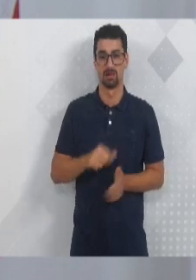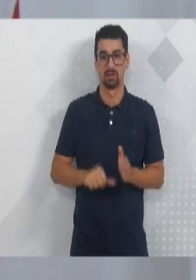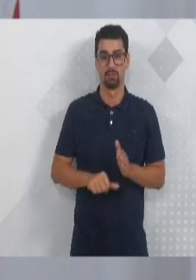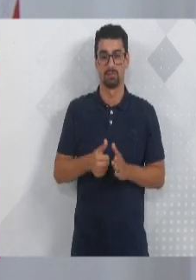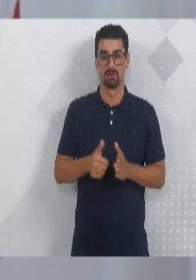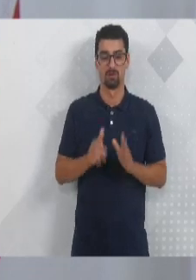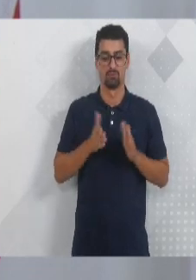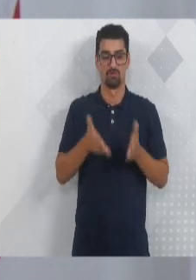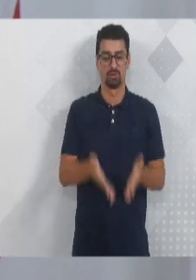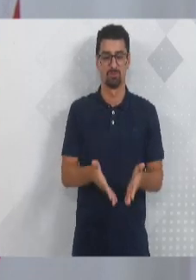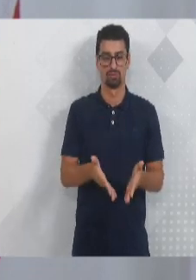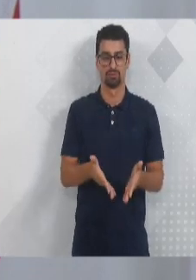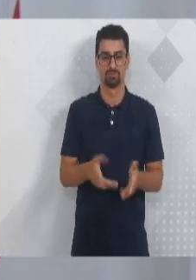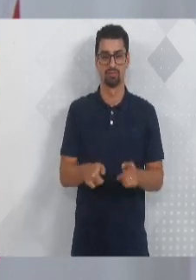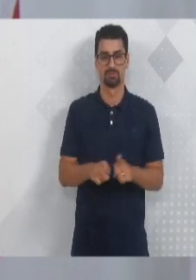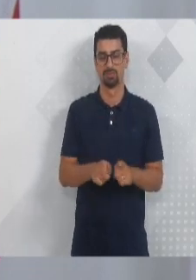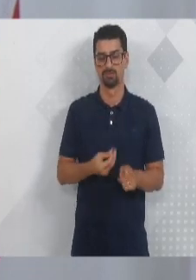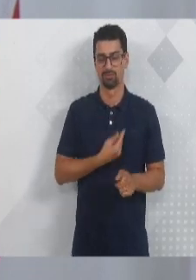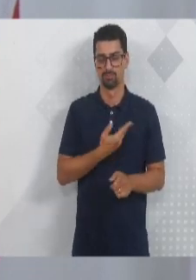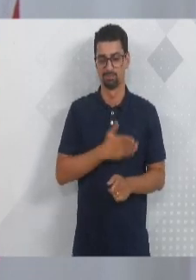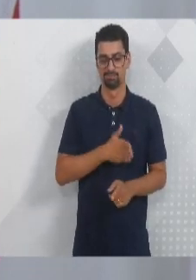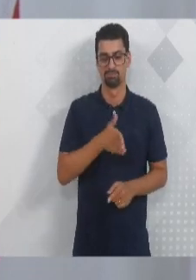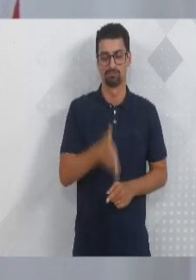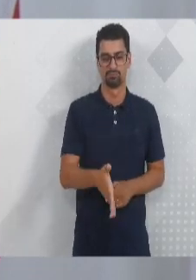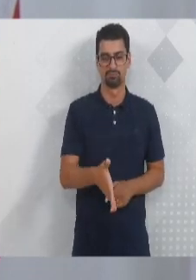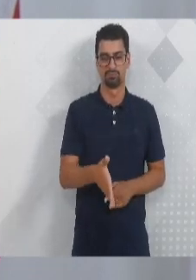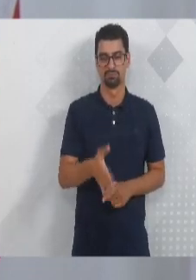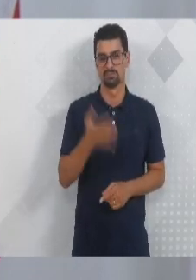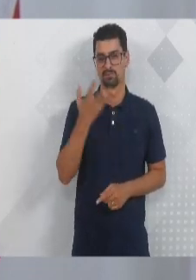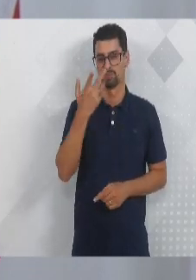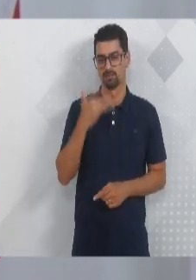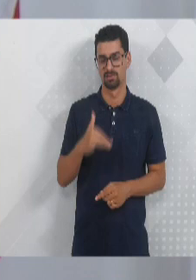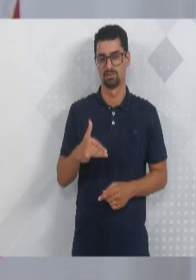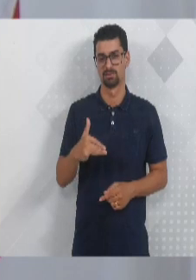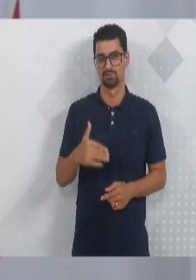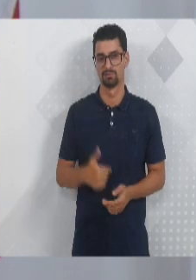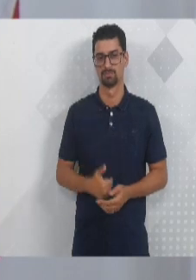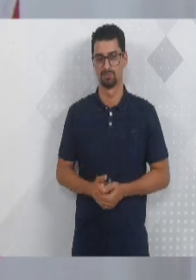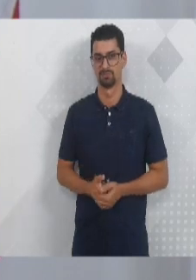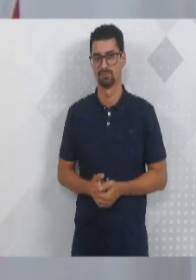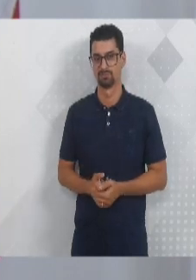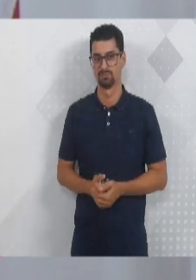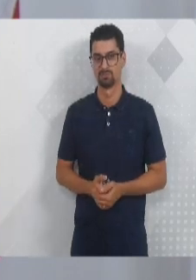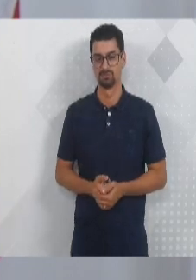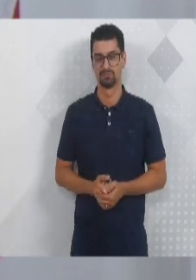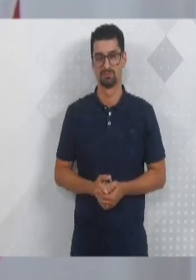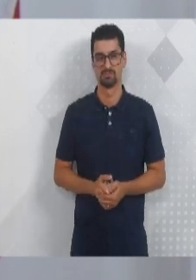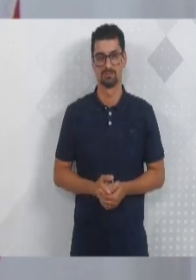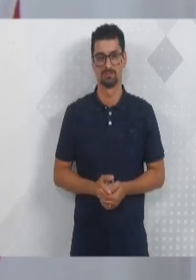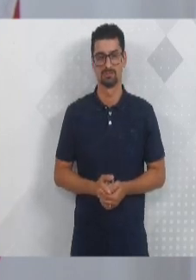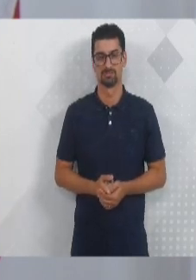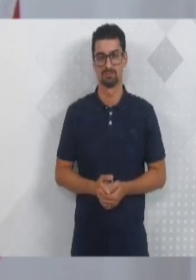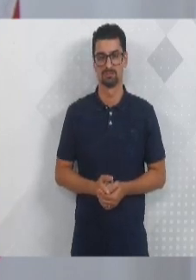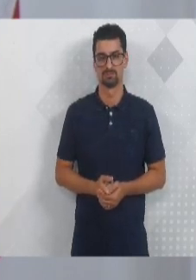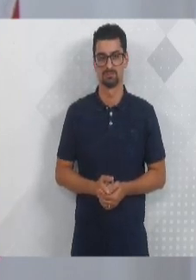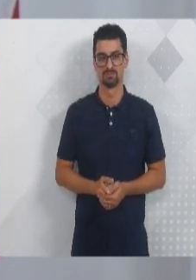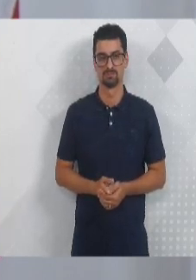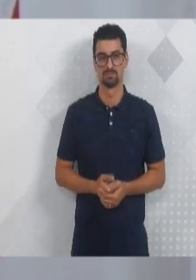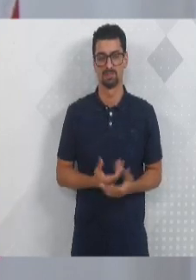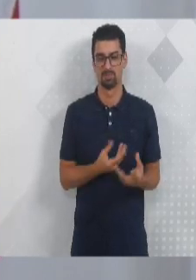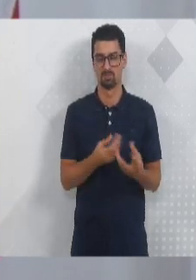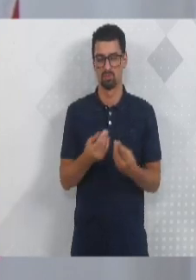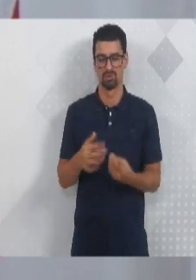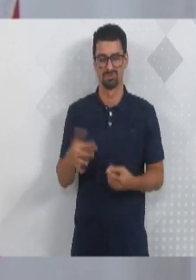que também estar presente foi foi uma criança foi bastante bastante